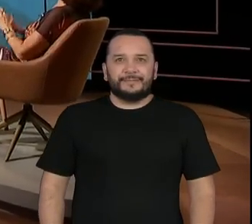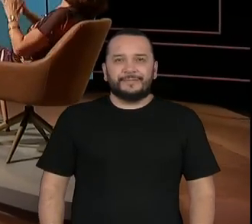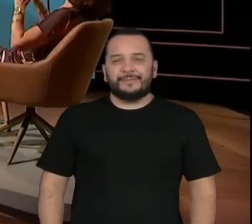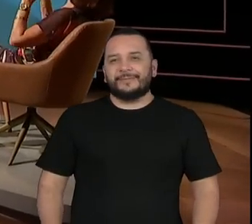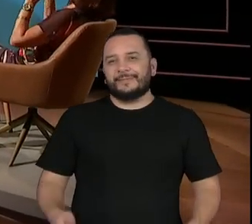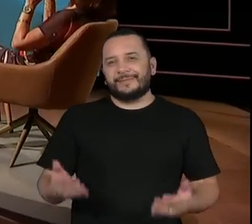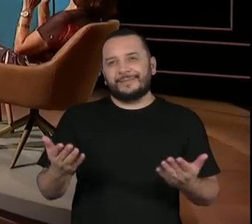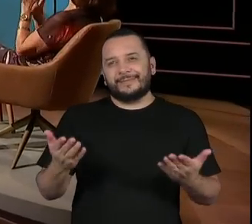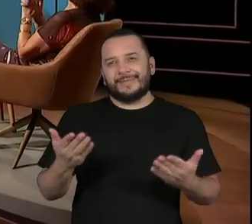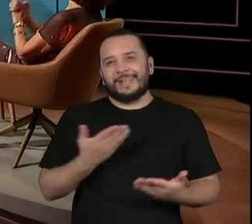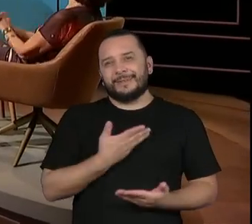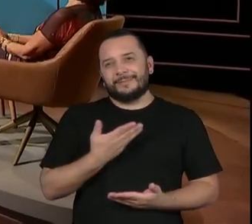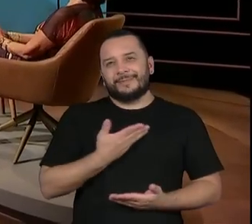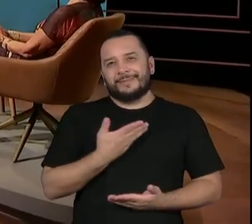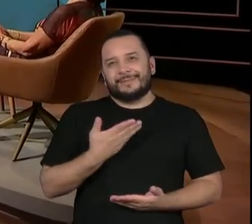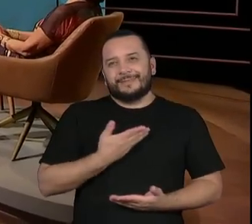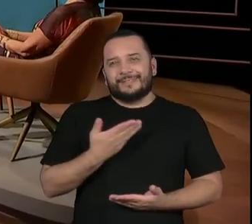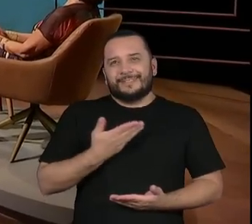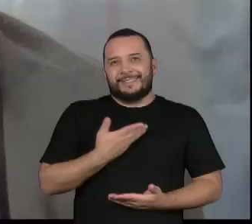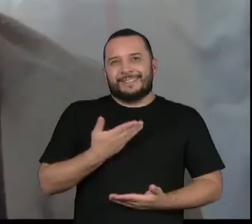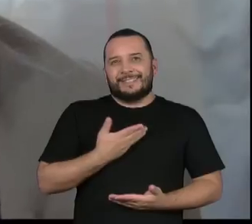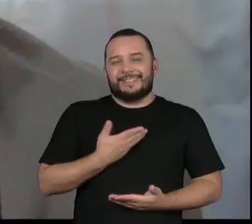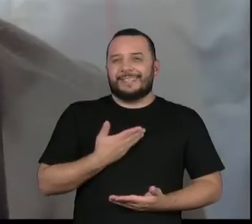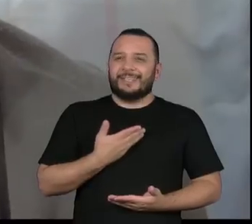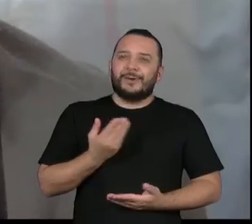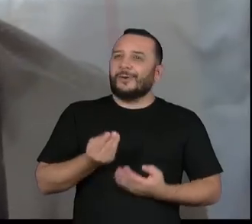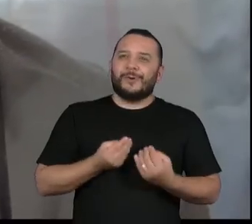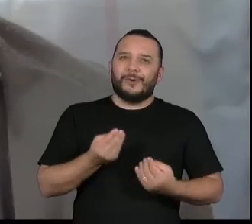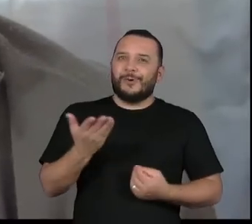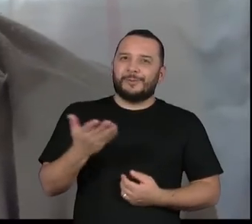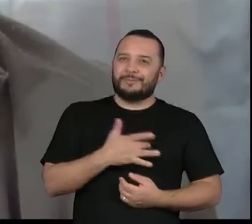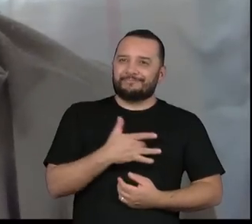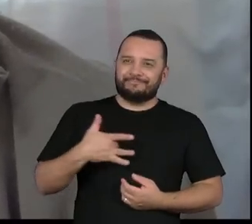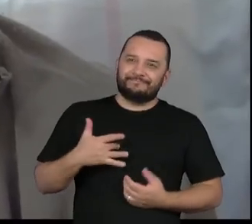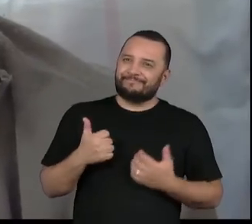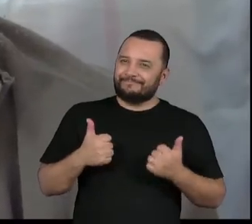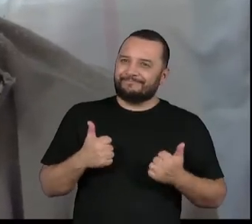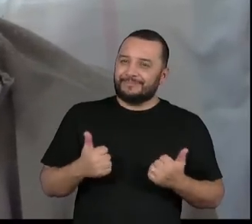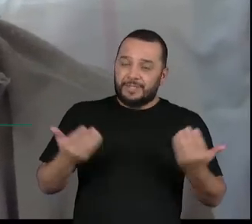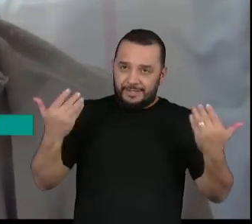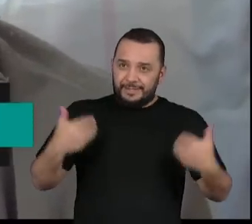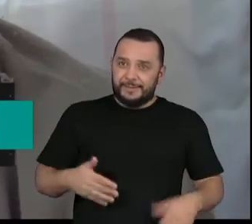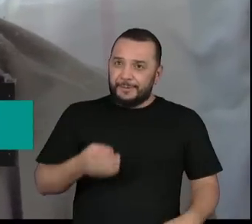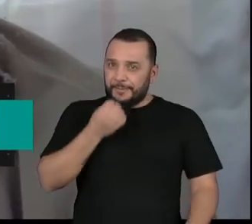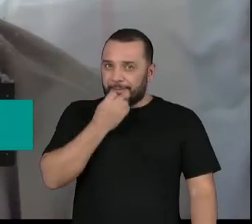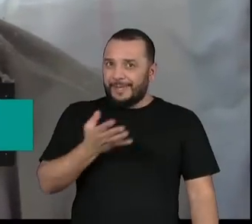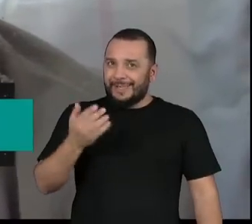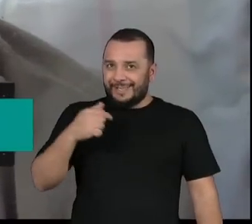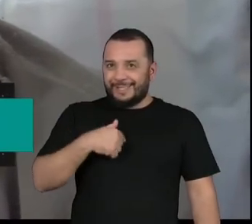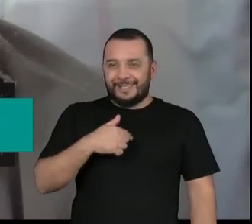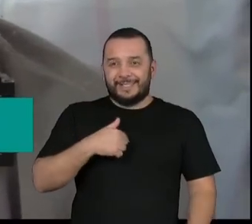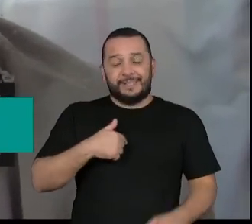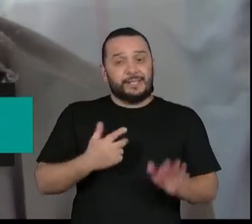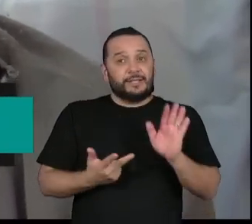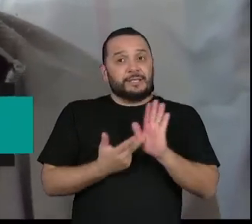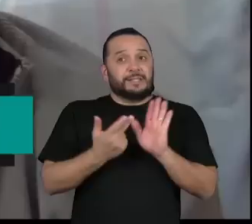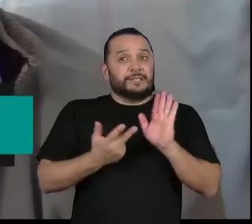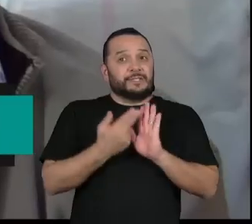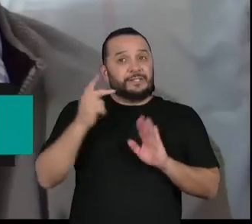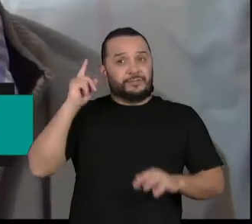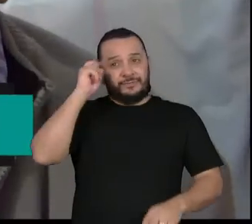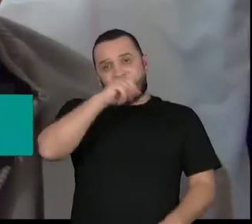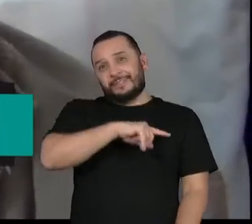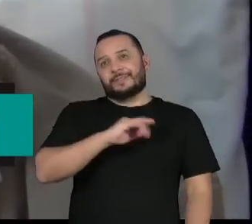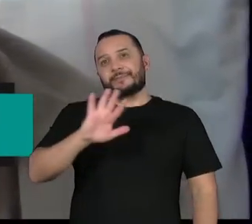Ei, amiga, como é que vai? Eu estou bem aqui depois dessa operação, que foi barra pesada, mas